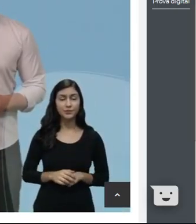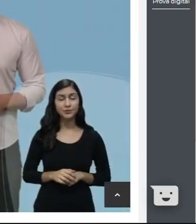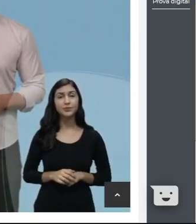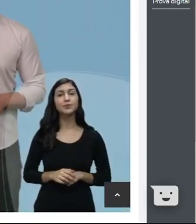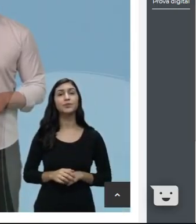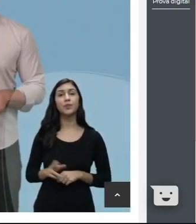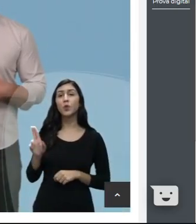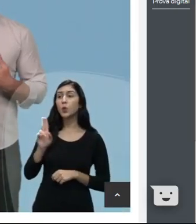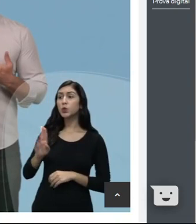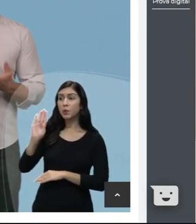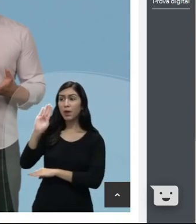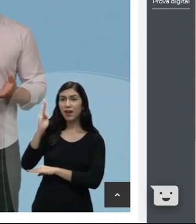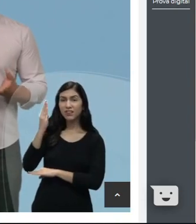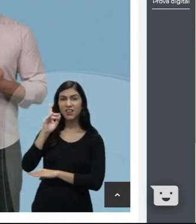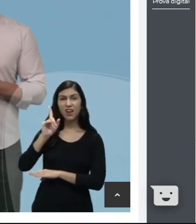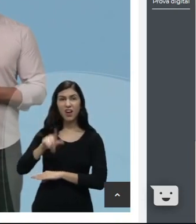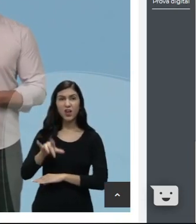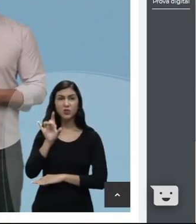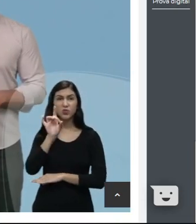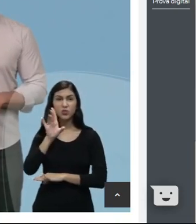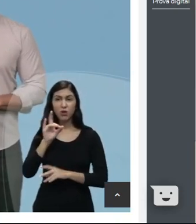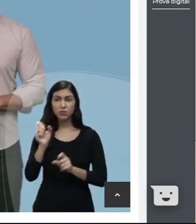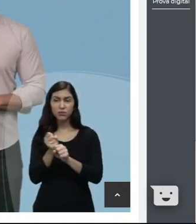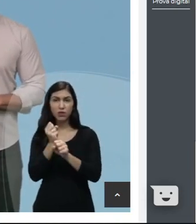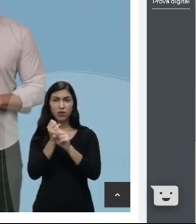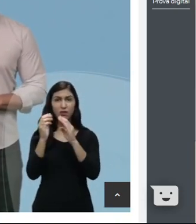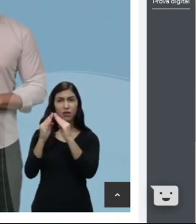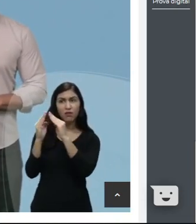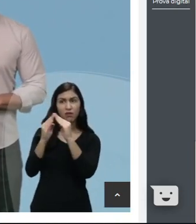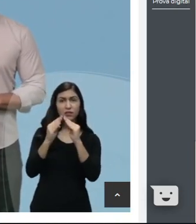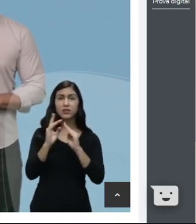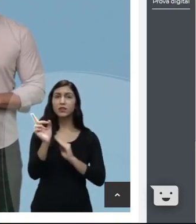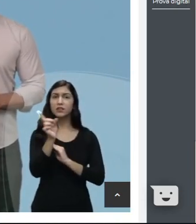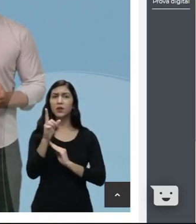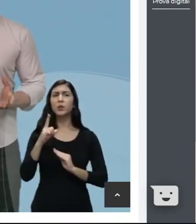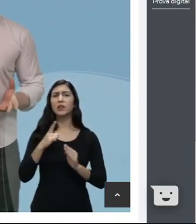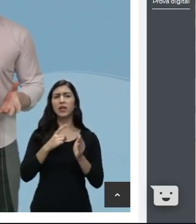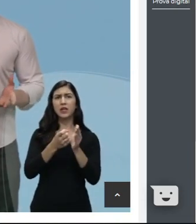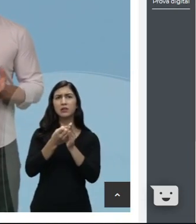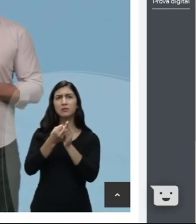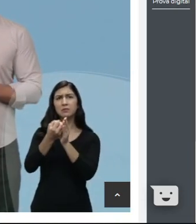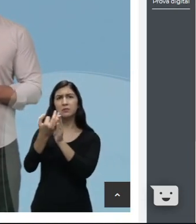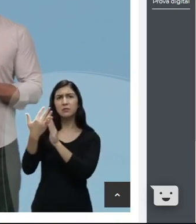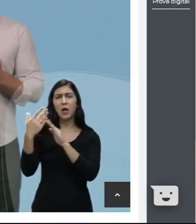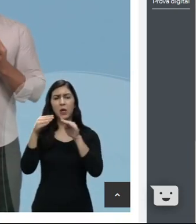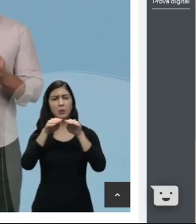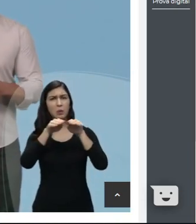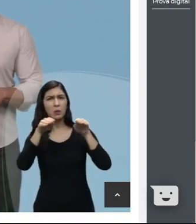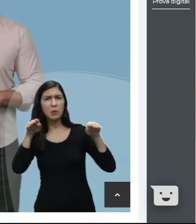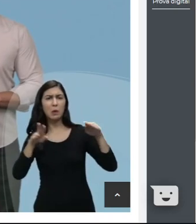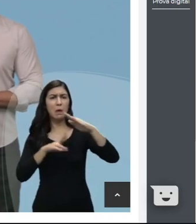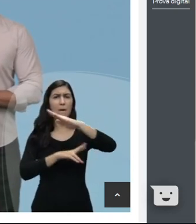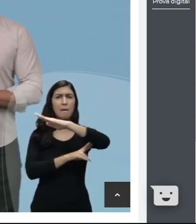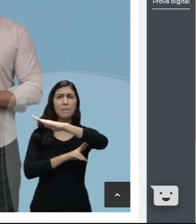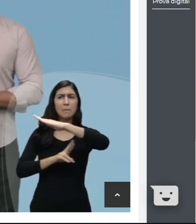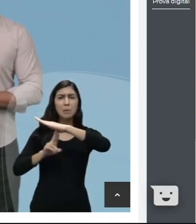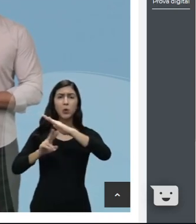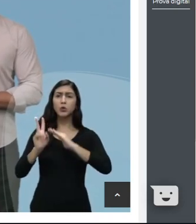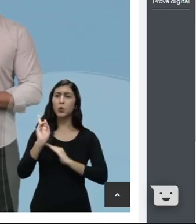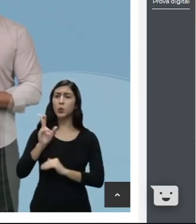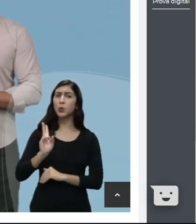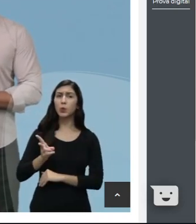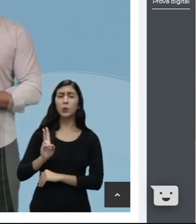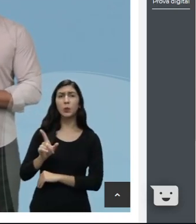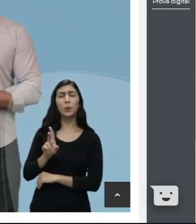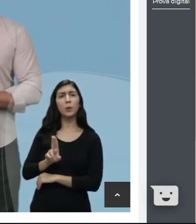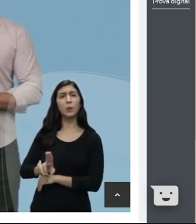O uso de madeira não é algo restrito às obras residenciais. Uma porção de coberturas e pontes usam o mesmo material nos